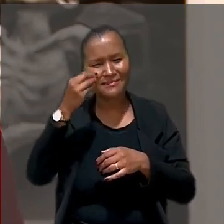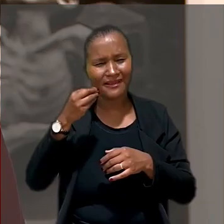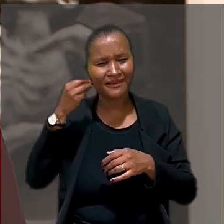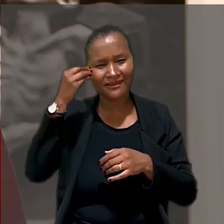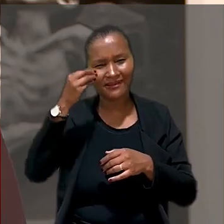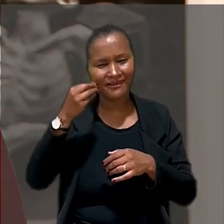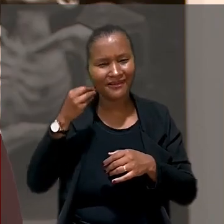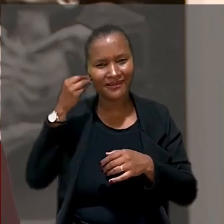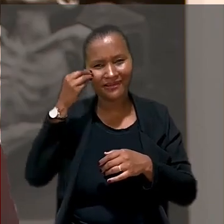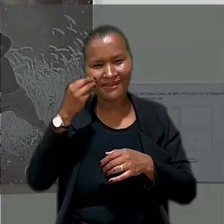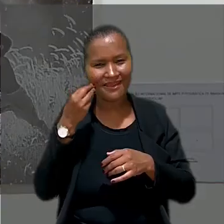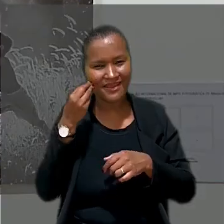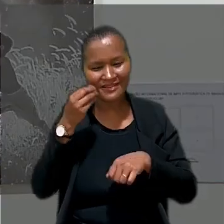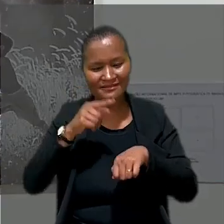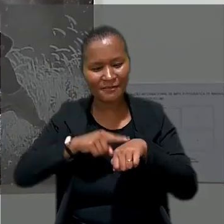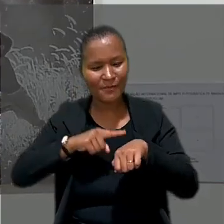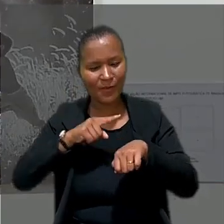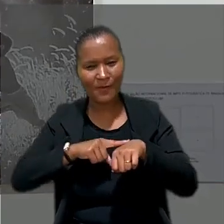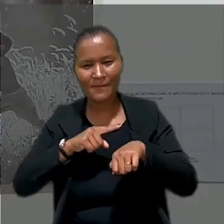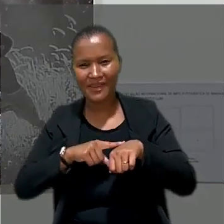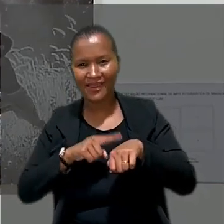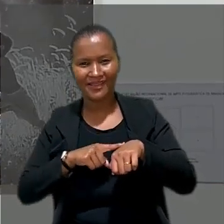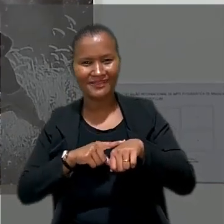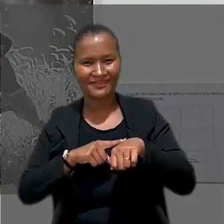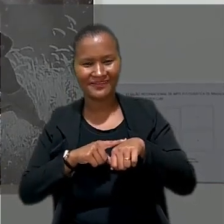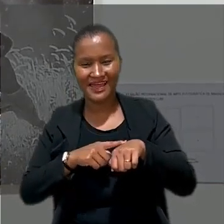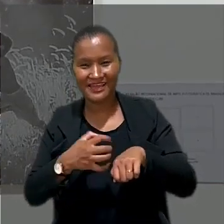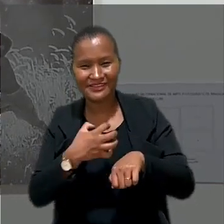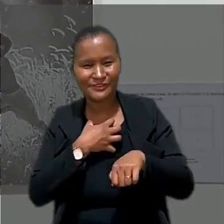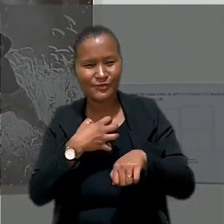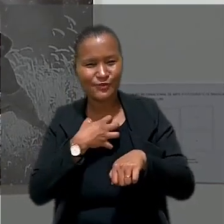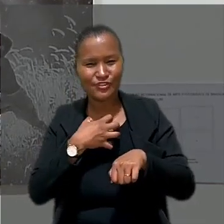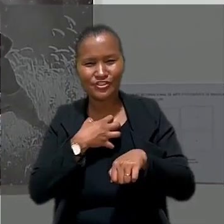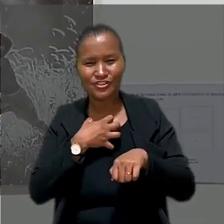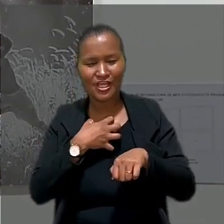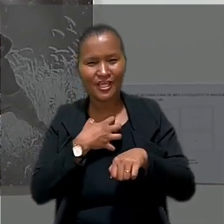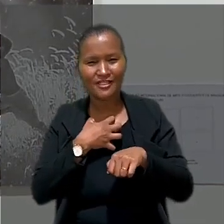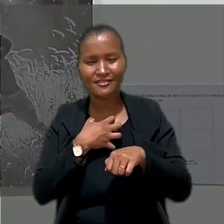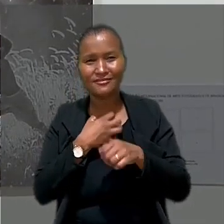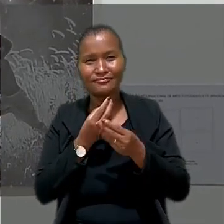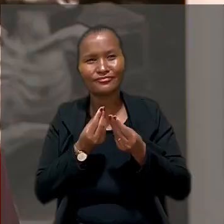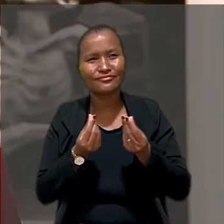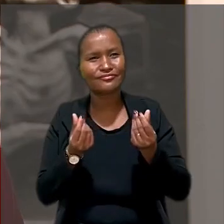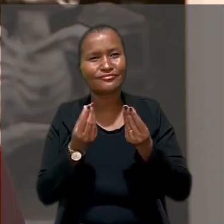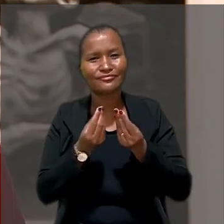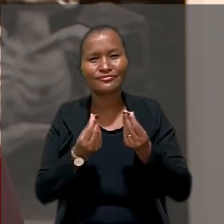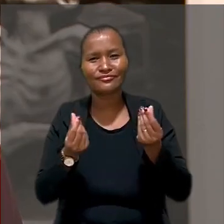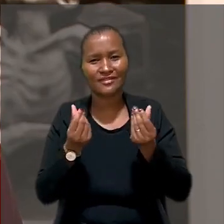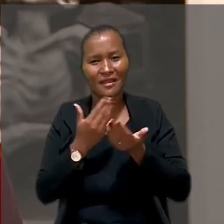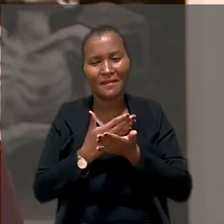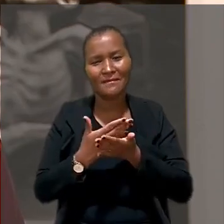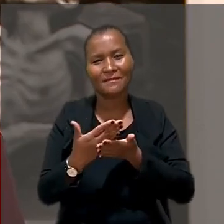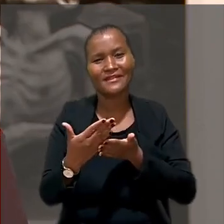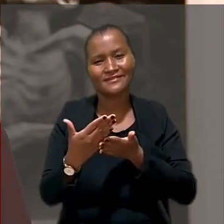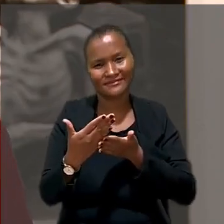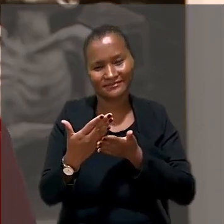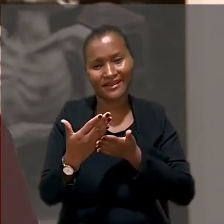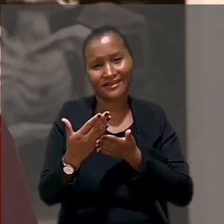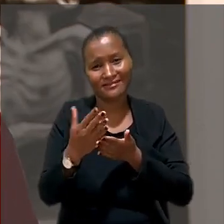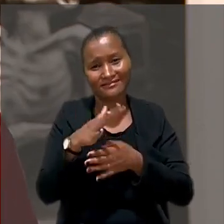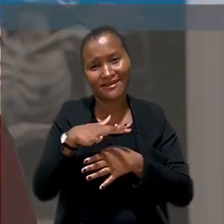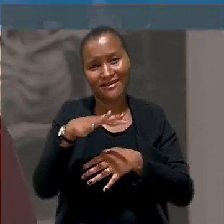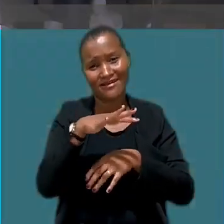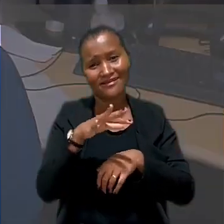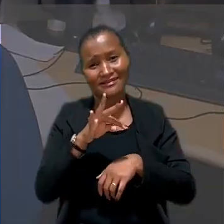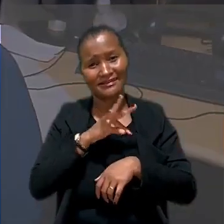essa experiência, esse momento, né, de forma muito fluida a partir da